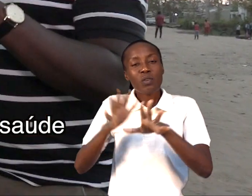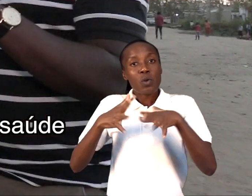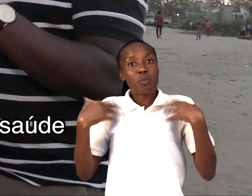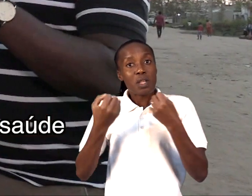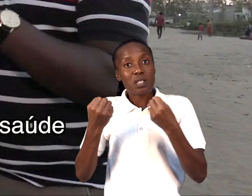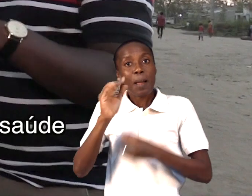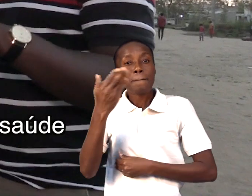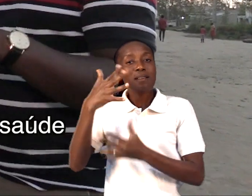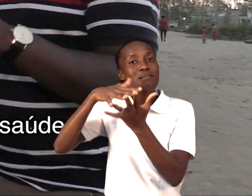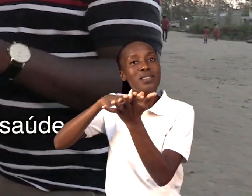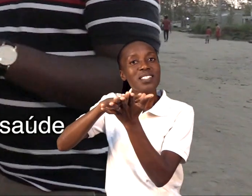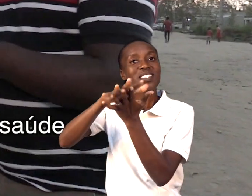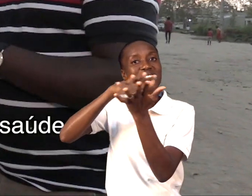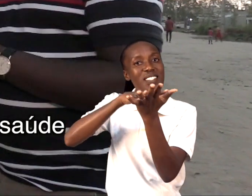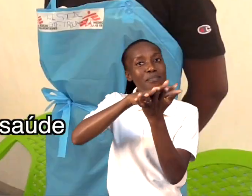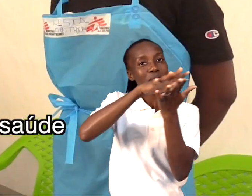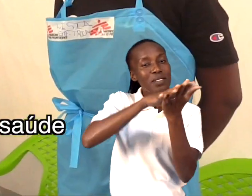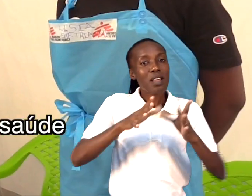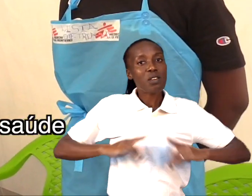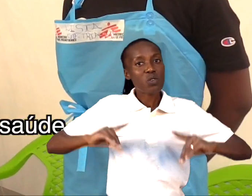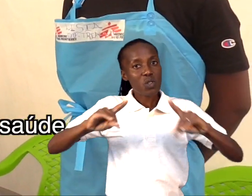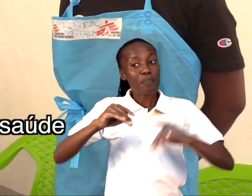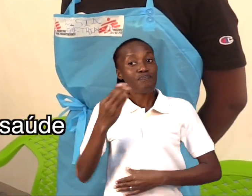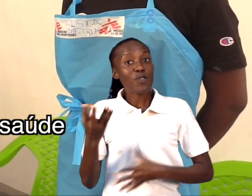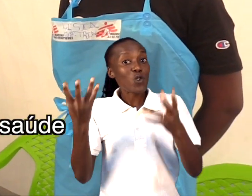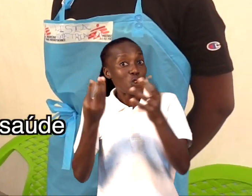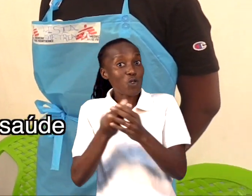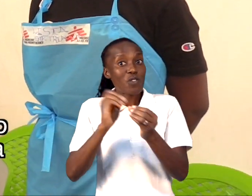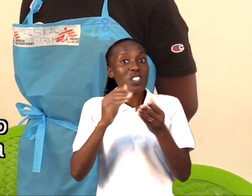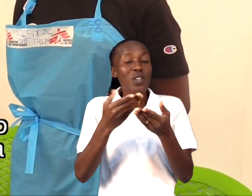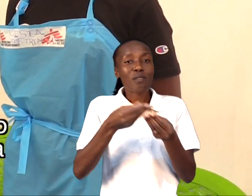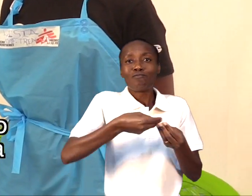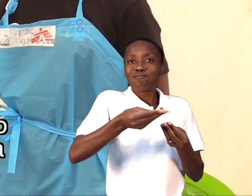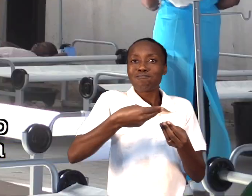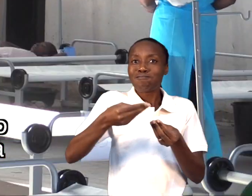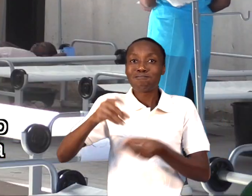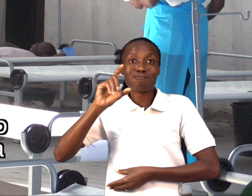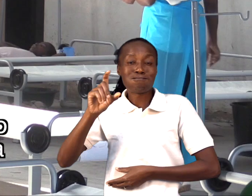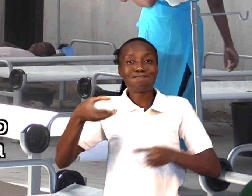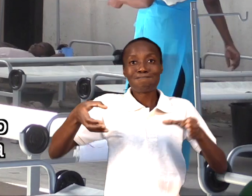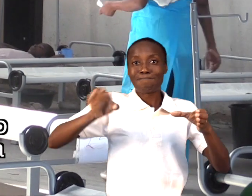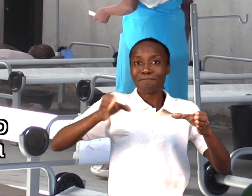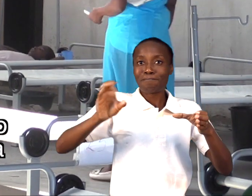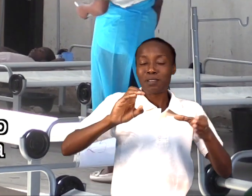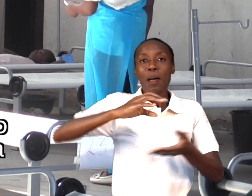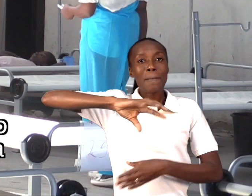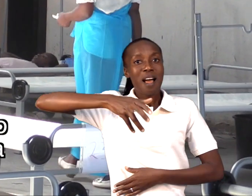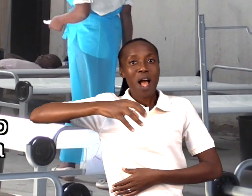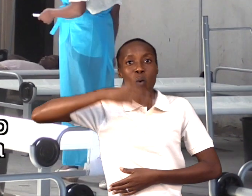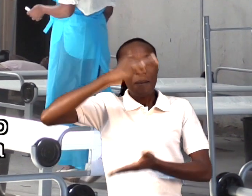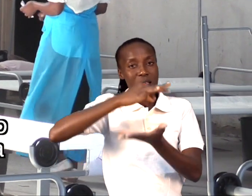os técnicos da saúde, na sensibilização da população. E junto deles fizemos a distribuição de